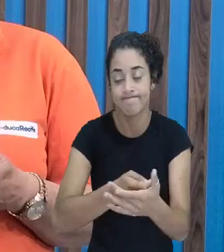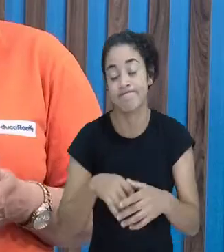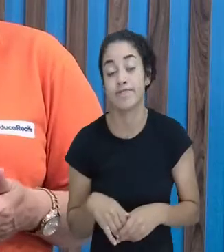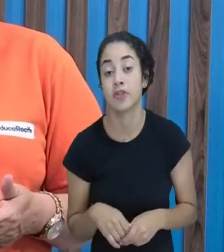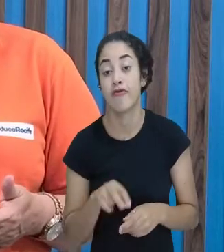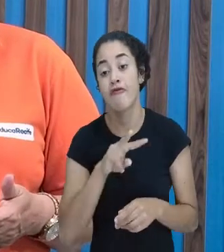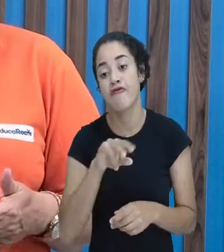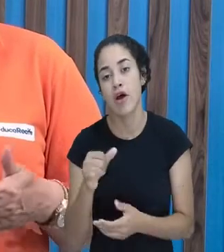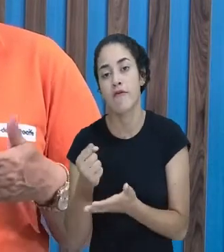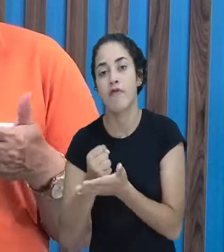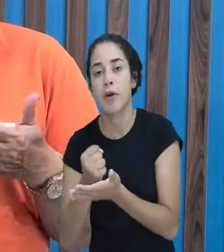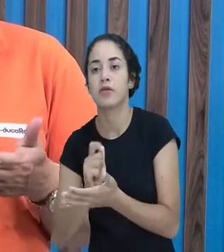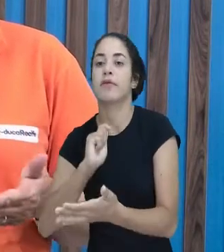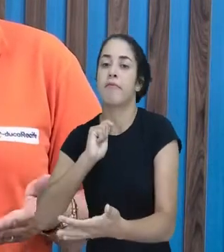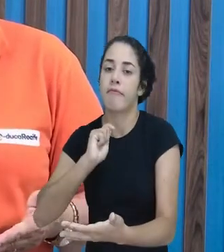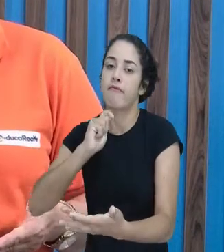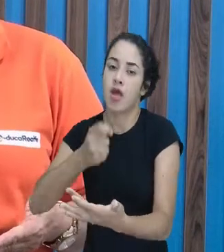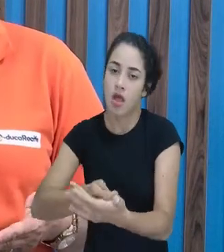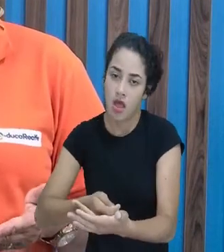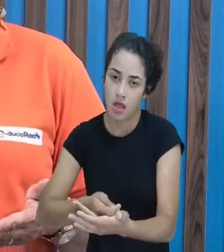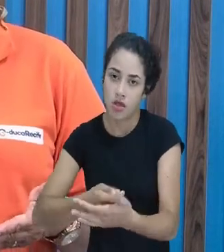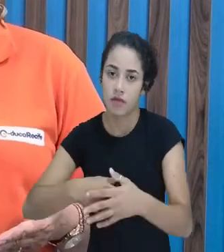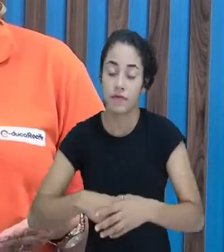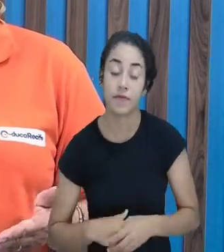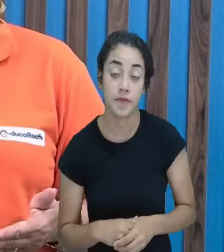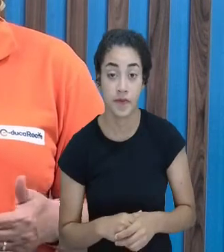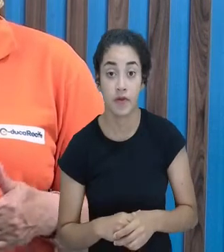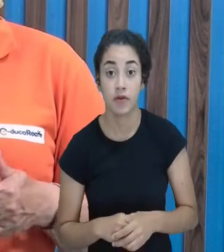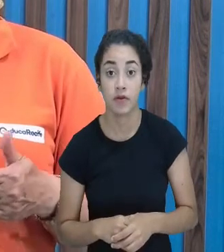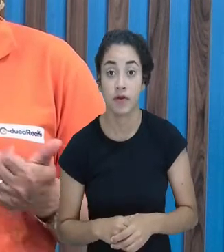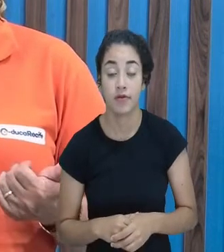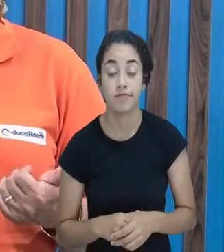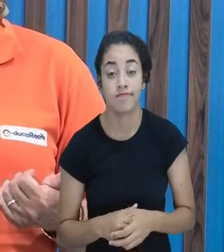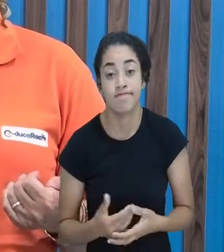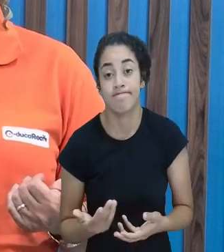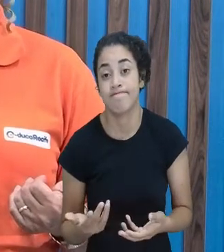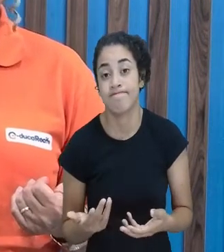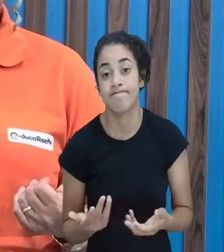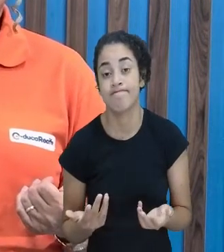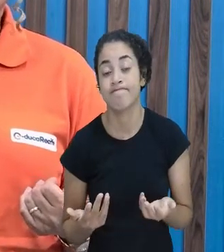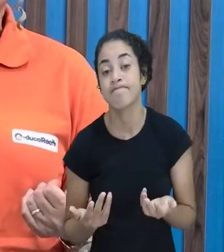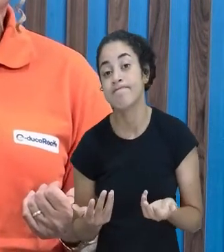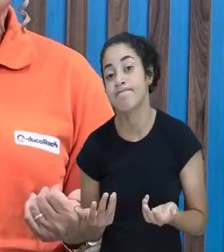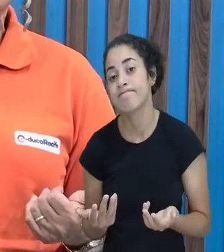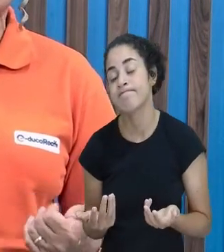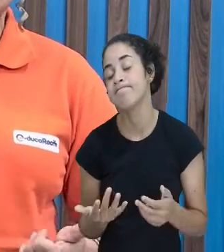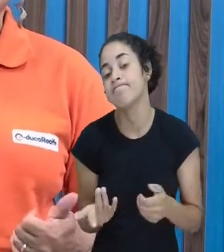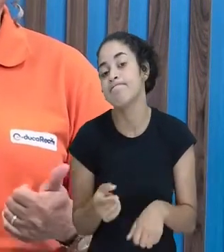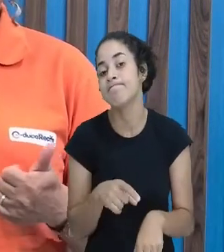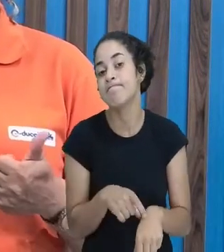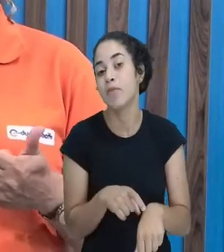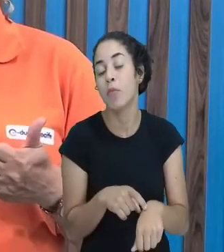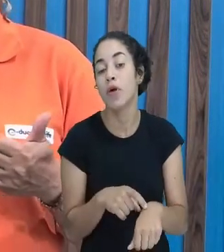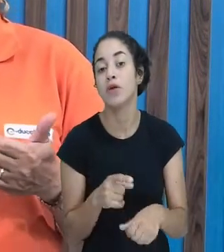para a farmácia e deixa outra parte, né? E quando